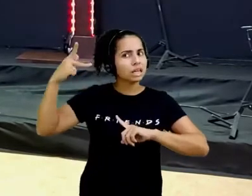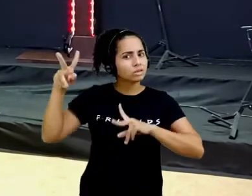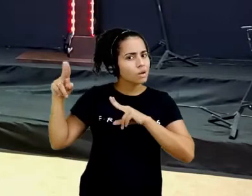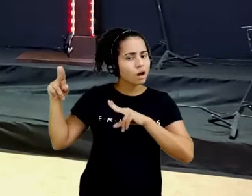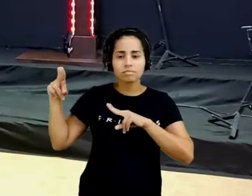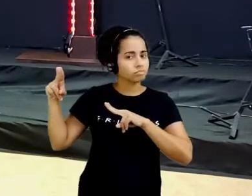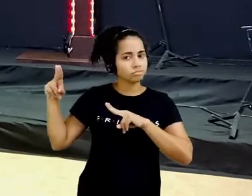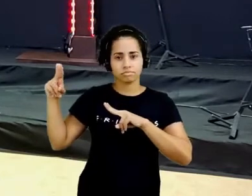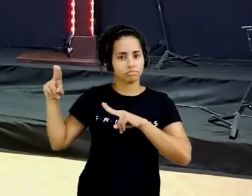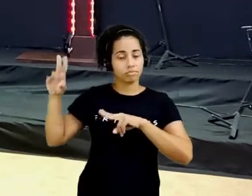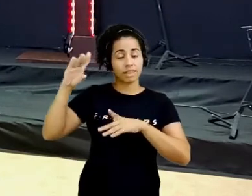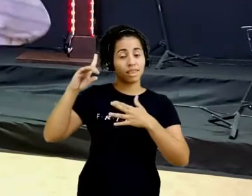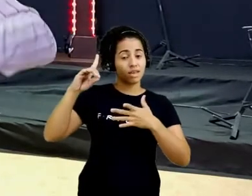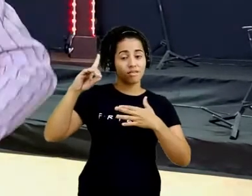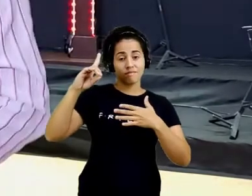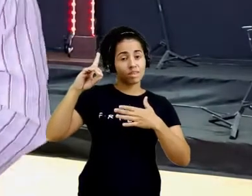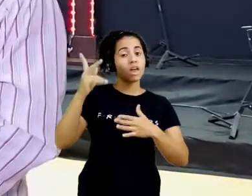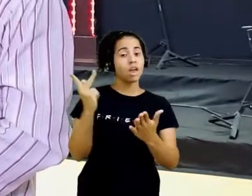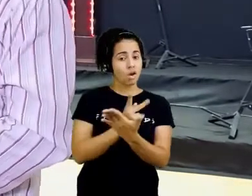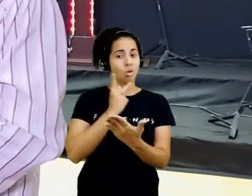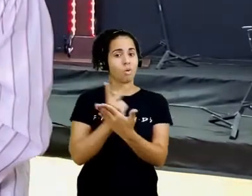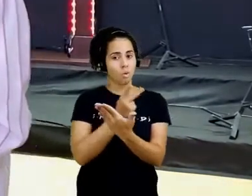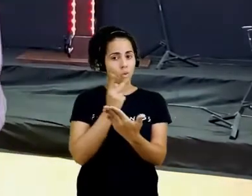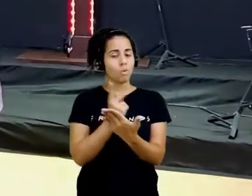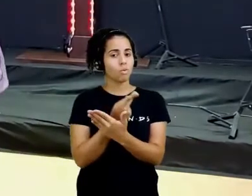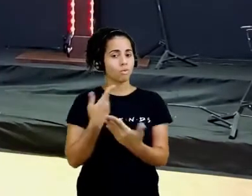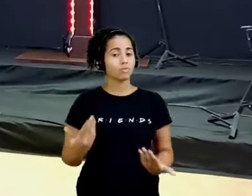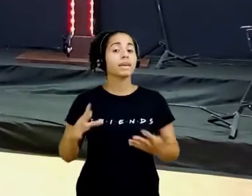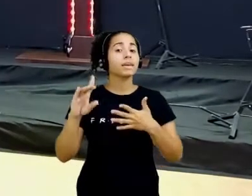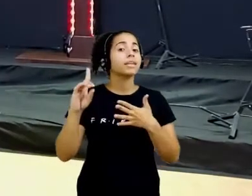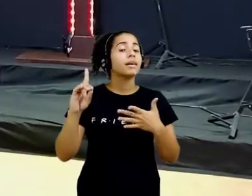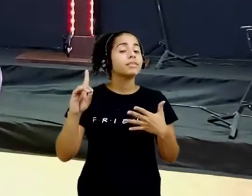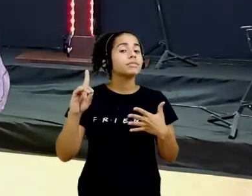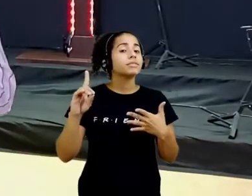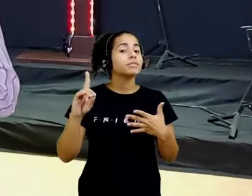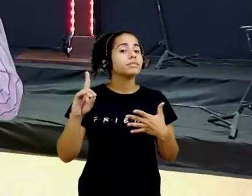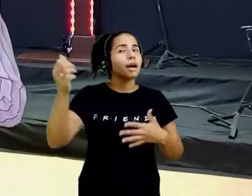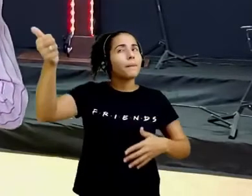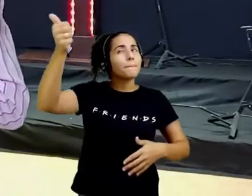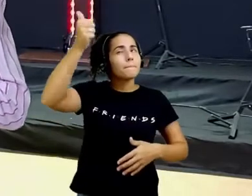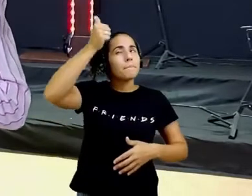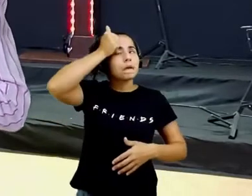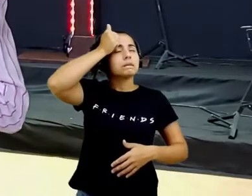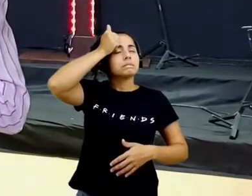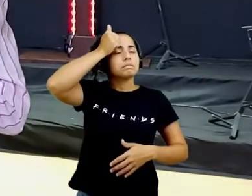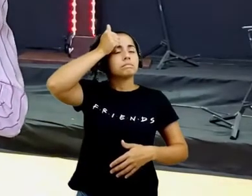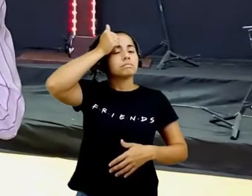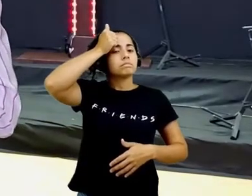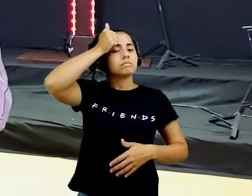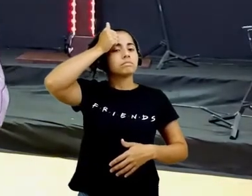Deus. E, queridos, Davi, ao se arrepender,